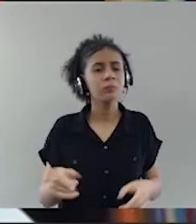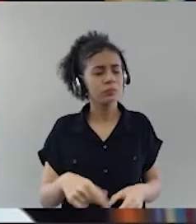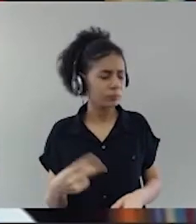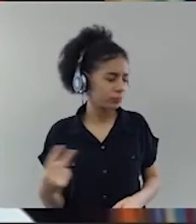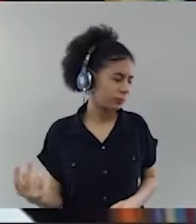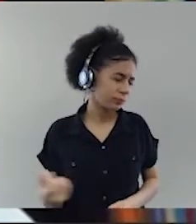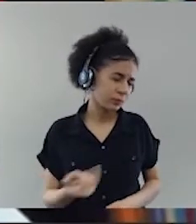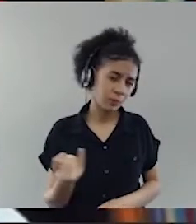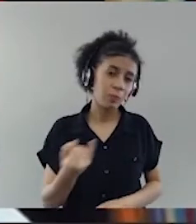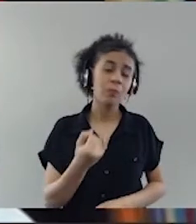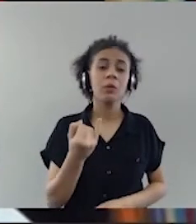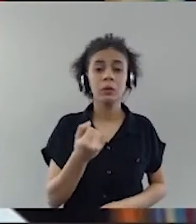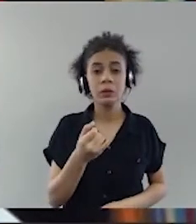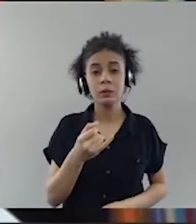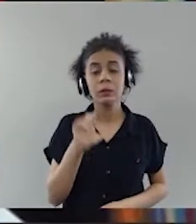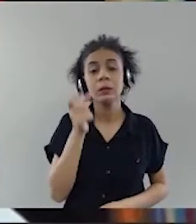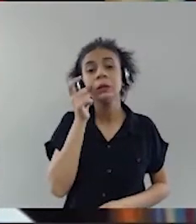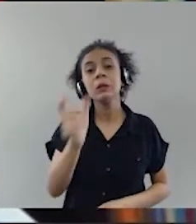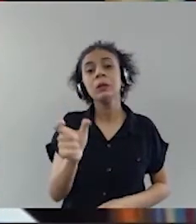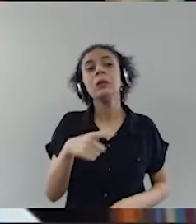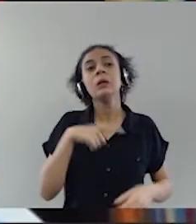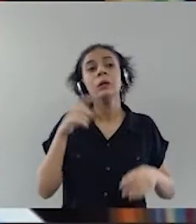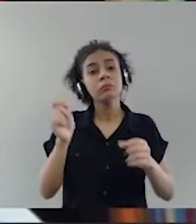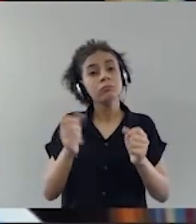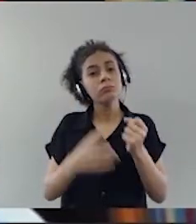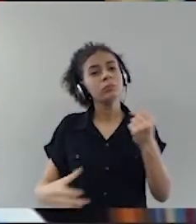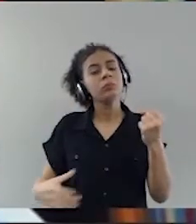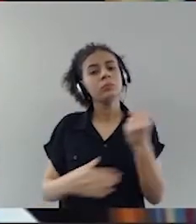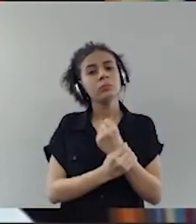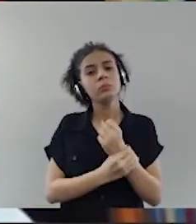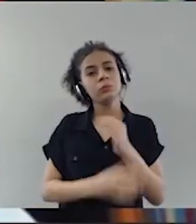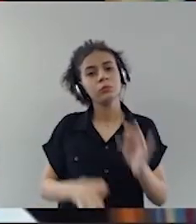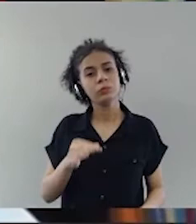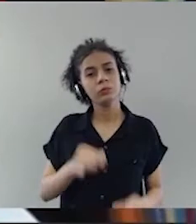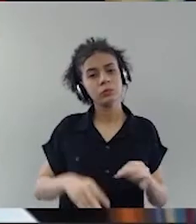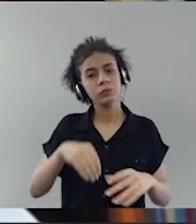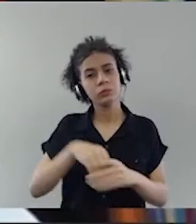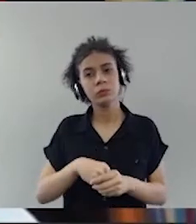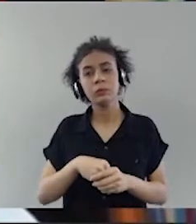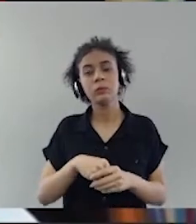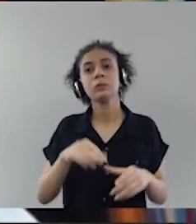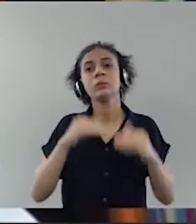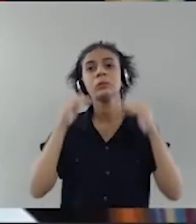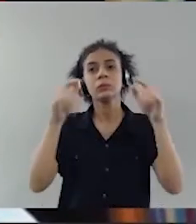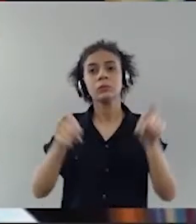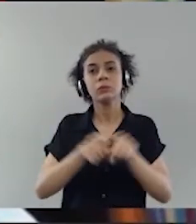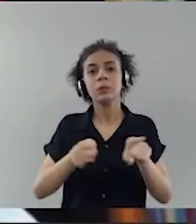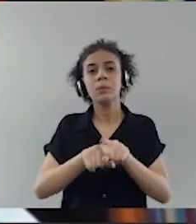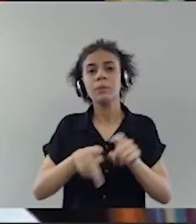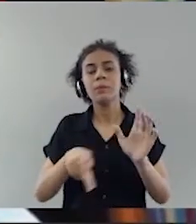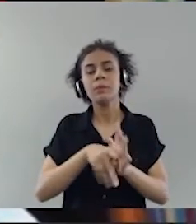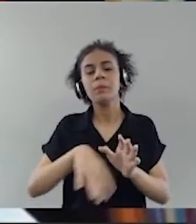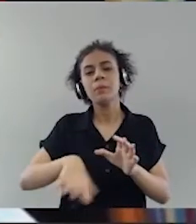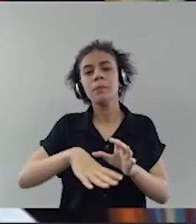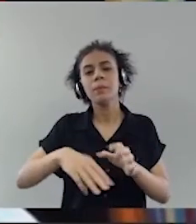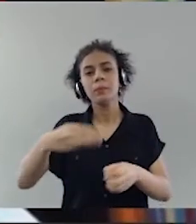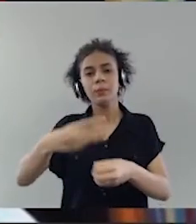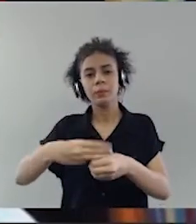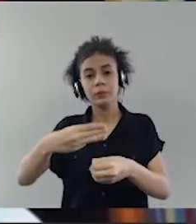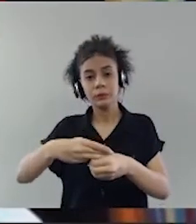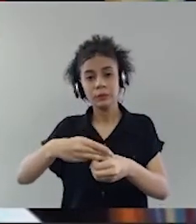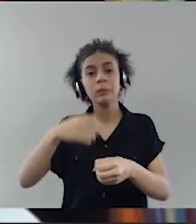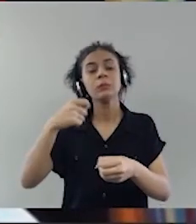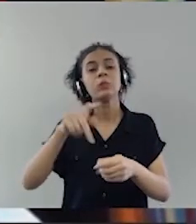relevante. É interessante para que se tenha maior segurança jurídica nessa atuação, sobretudo por parte dos entes municipais, que se tenha